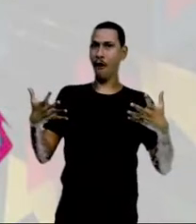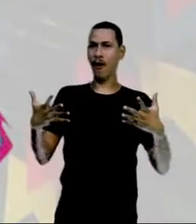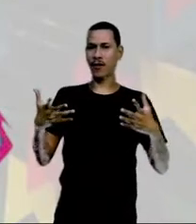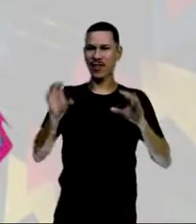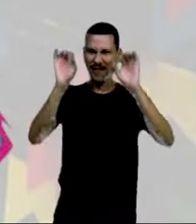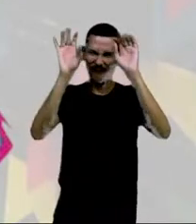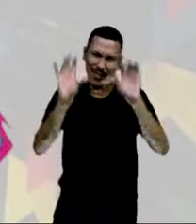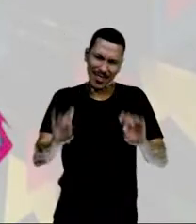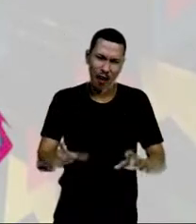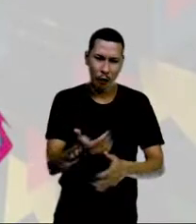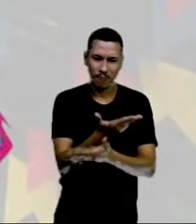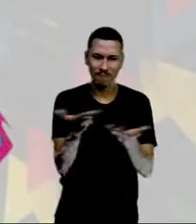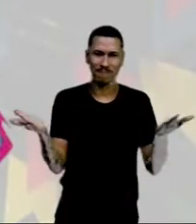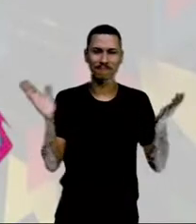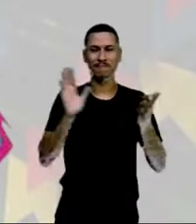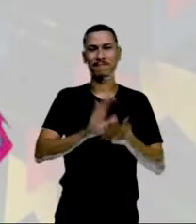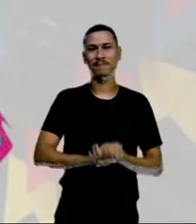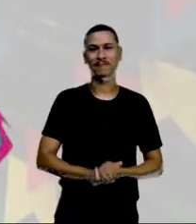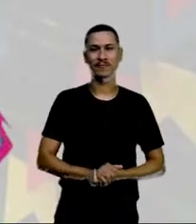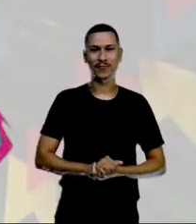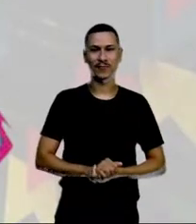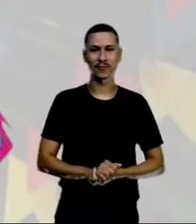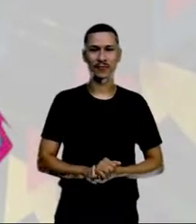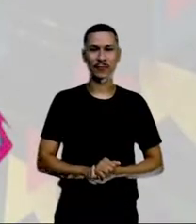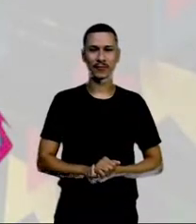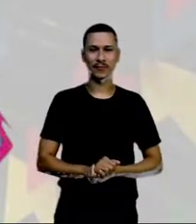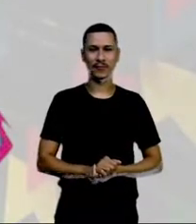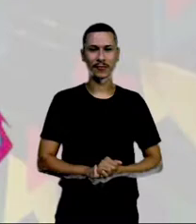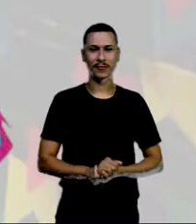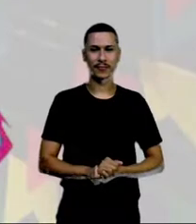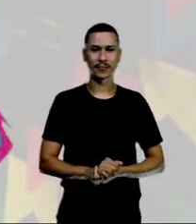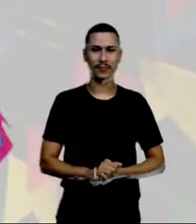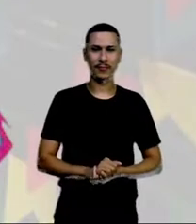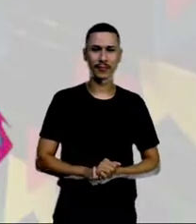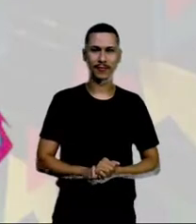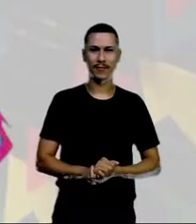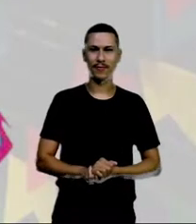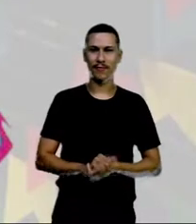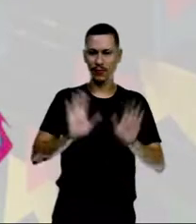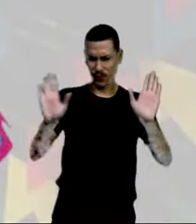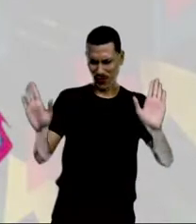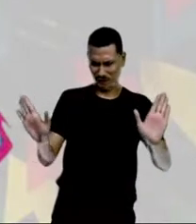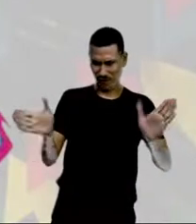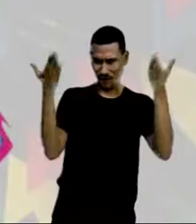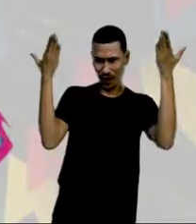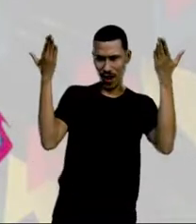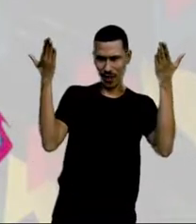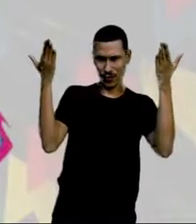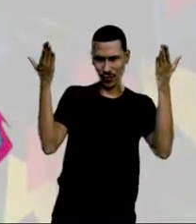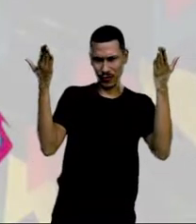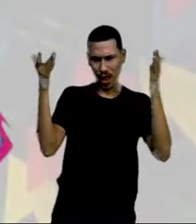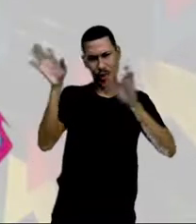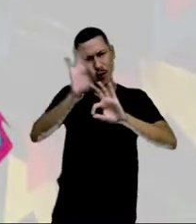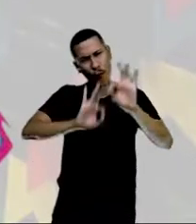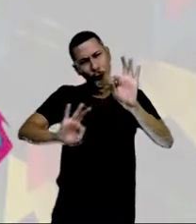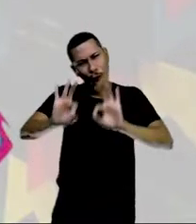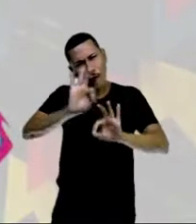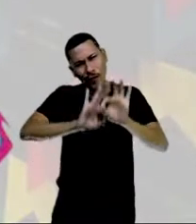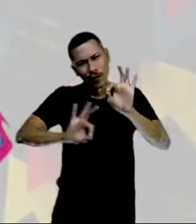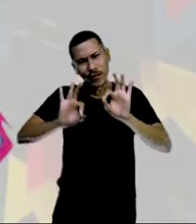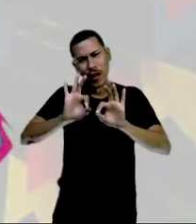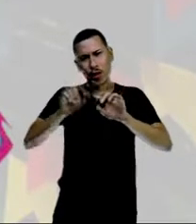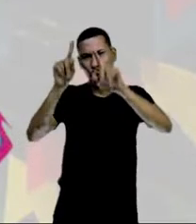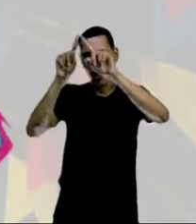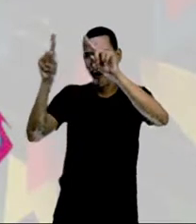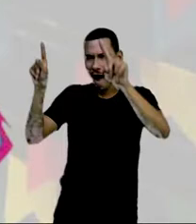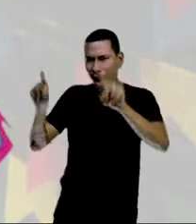especial para todos os alunos. Ok? Então, nessa festa aqui maravilhosa, ela está organizando uma